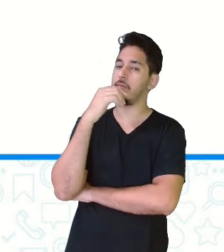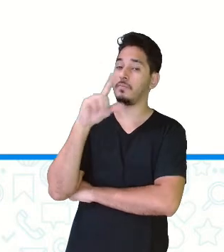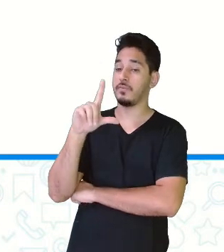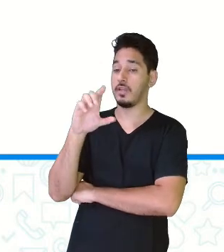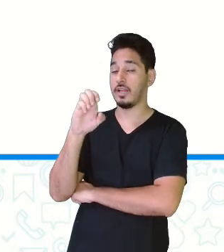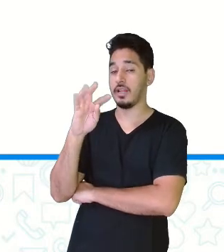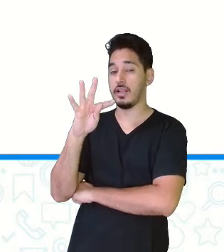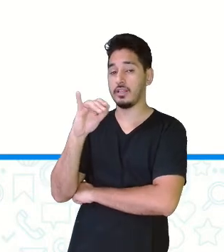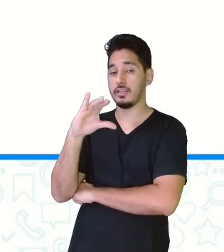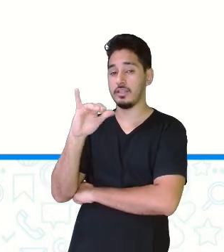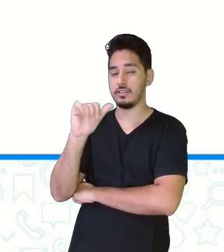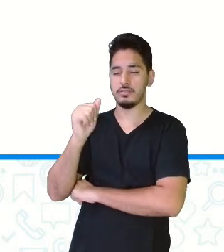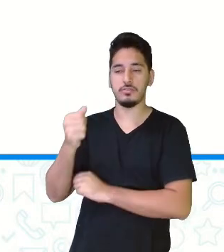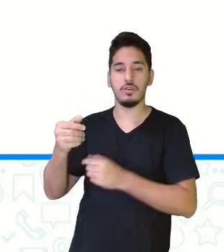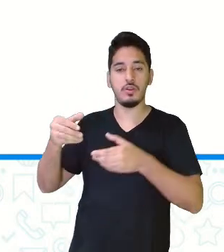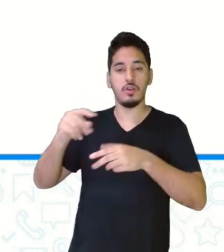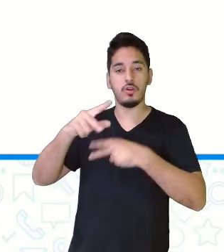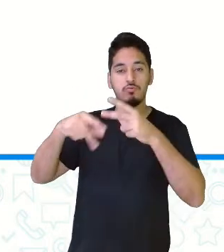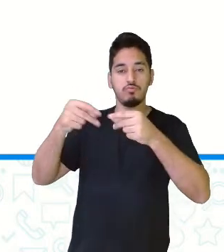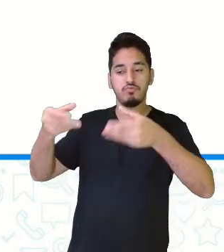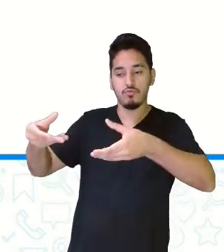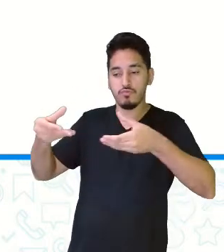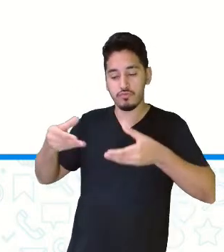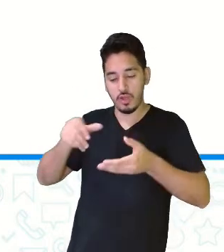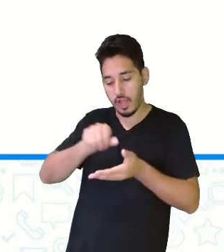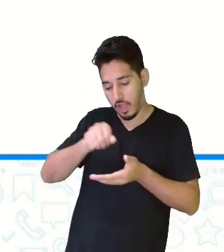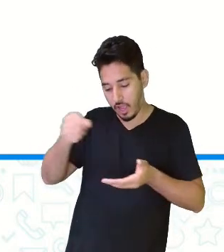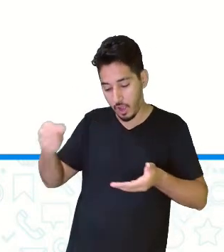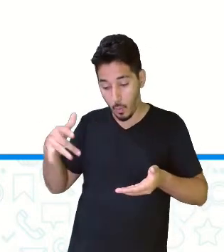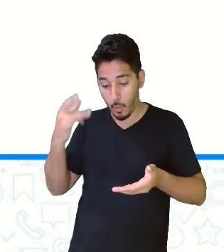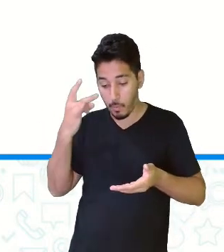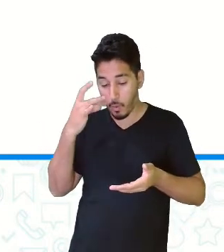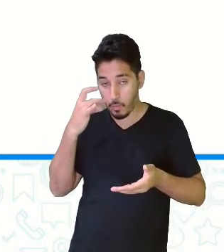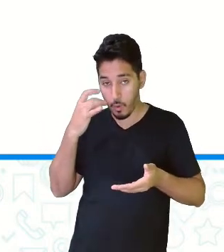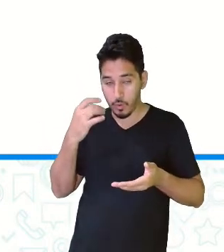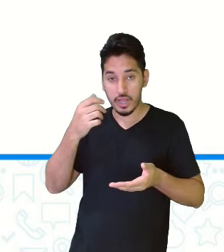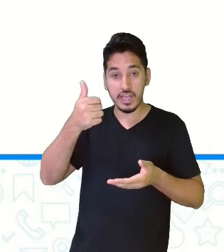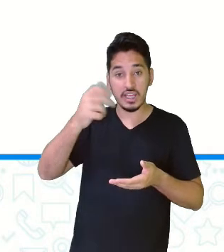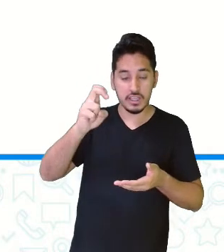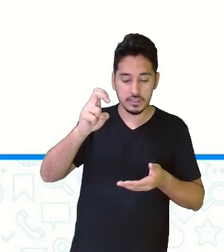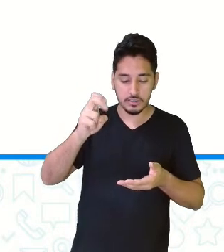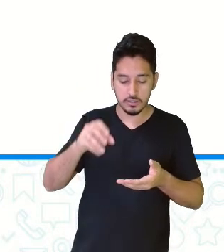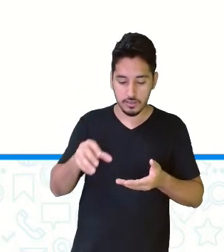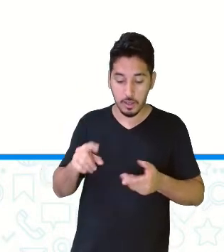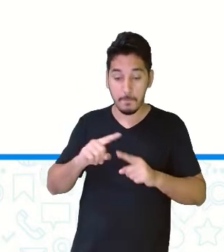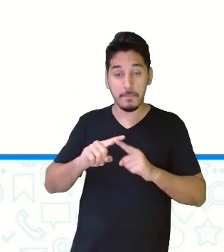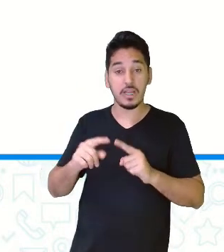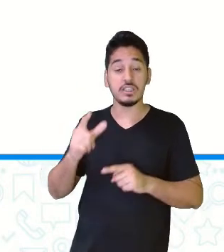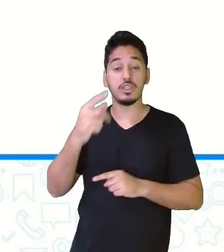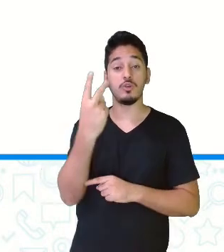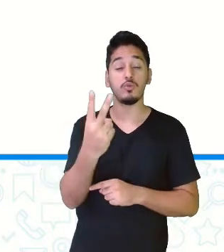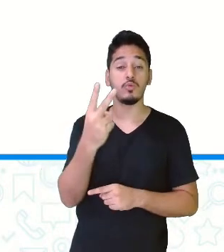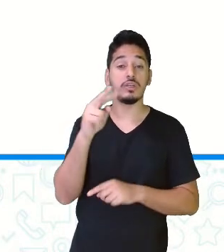Letícia ganhou uma caixa com 15 bombons. Ela dividiu com as 2 irmãs, então.